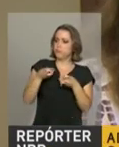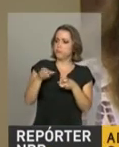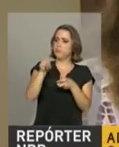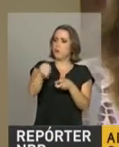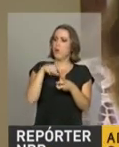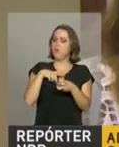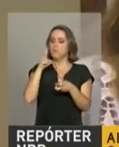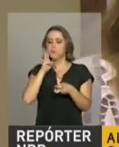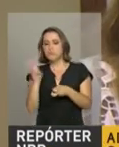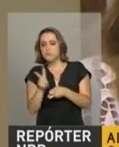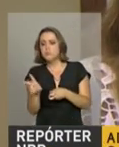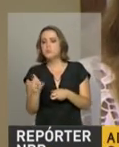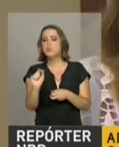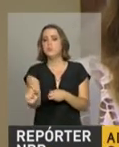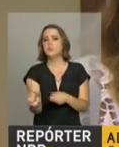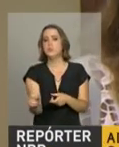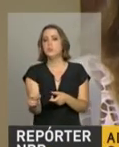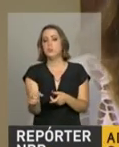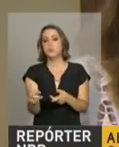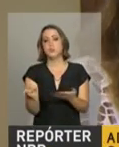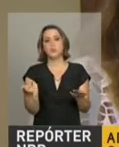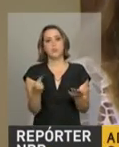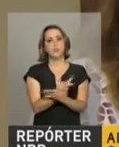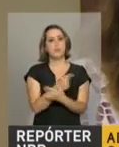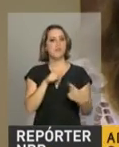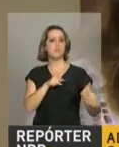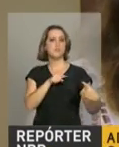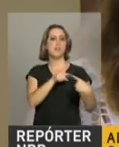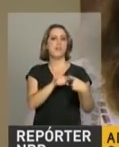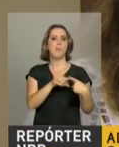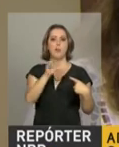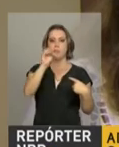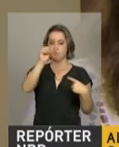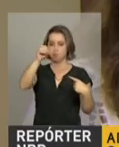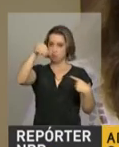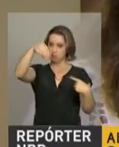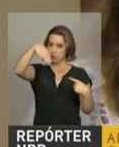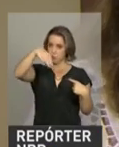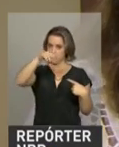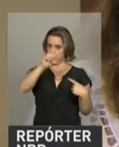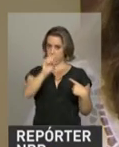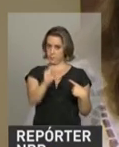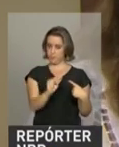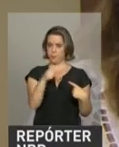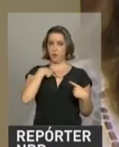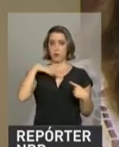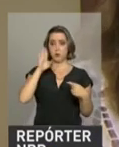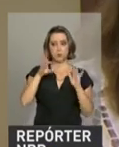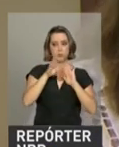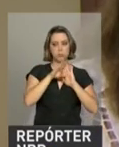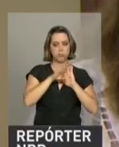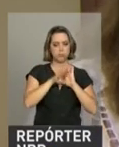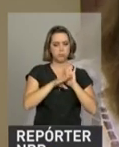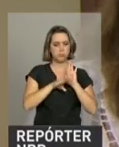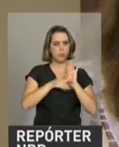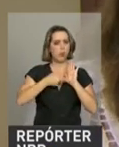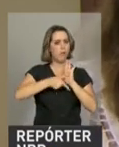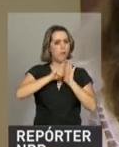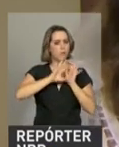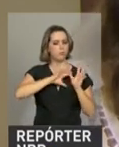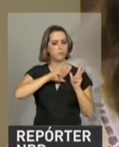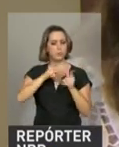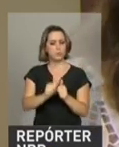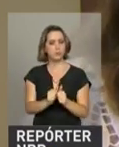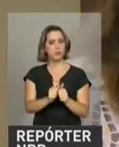dos hospitais, que as metas internacionais de segurança do paciente, que são preconizadas pela Organização Mundial da